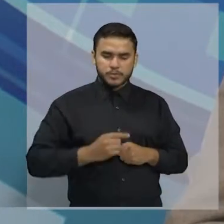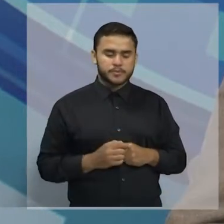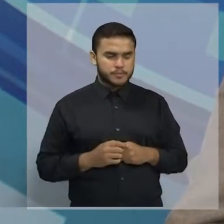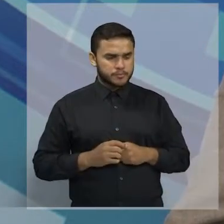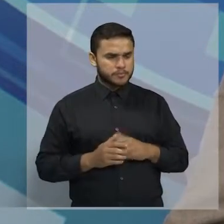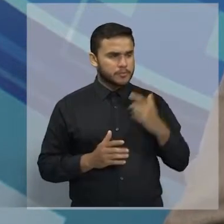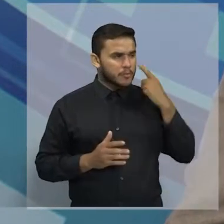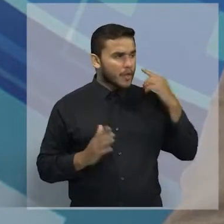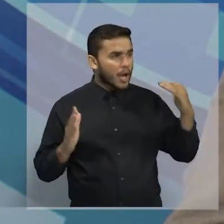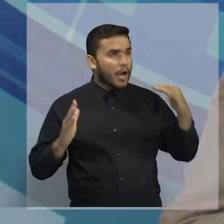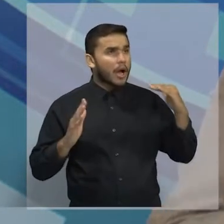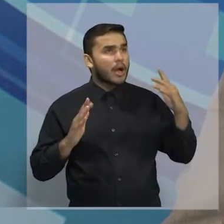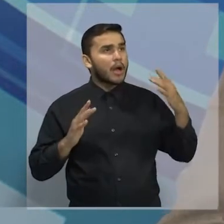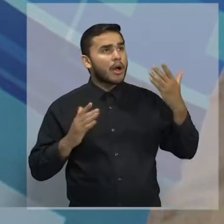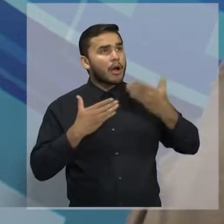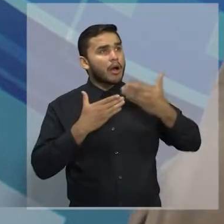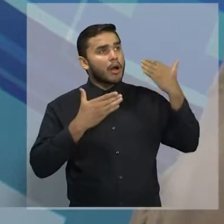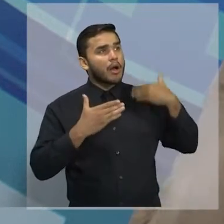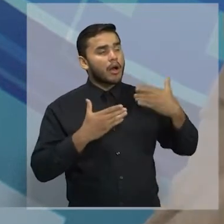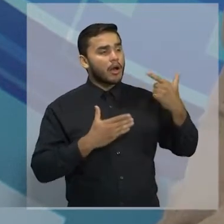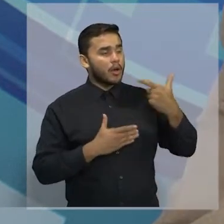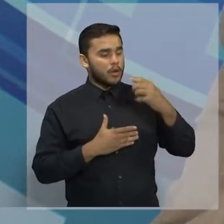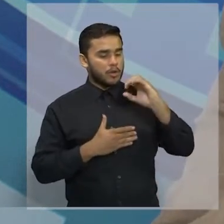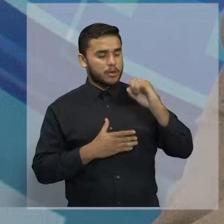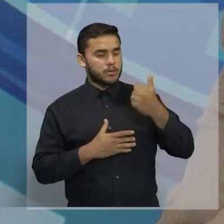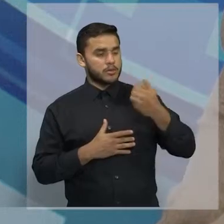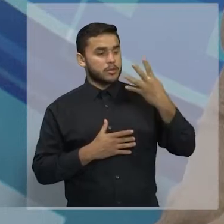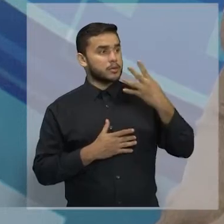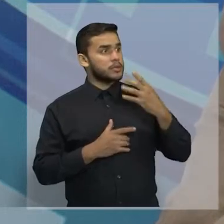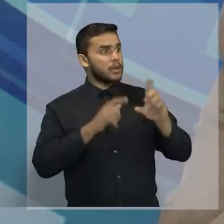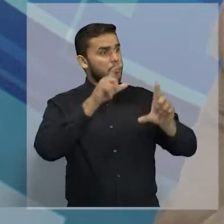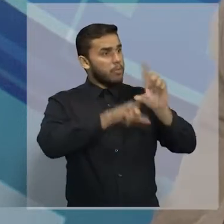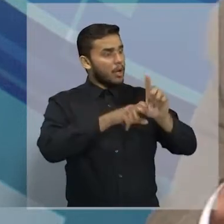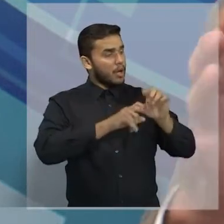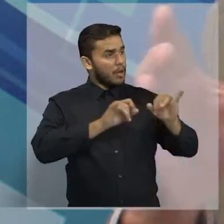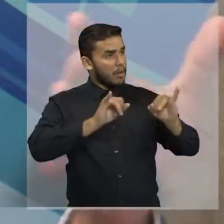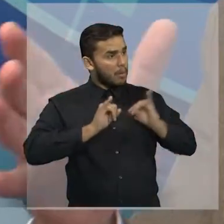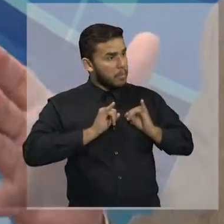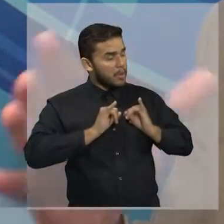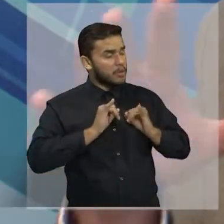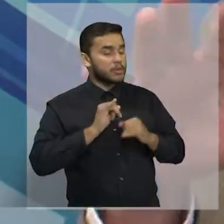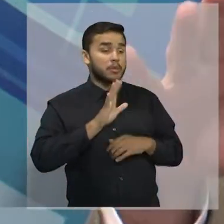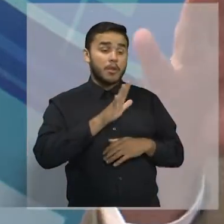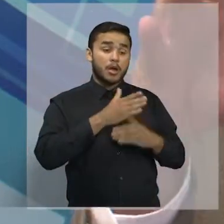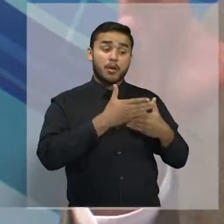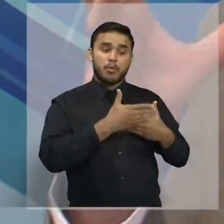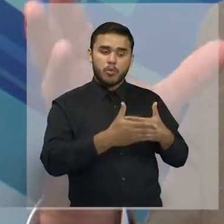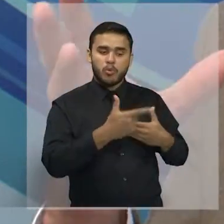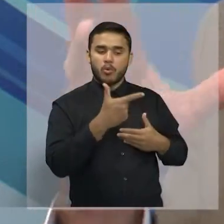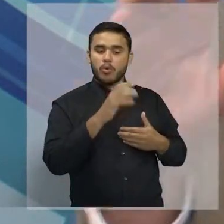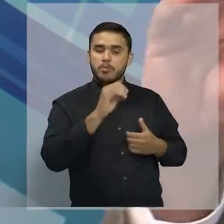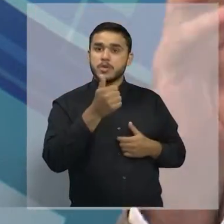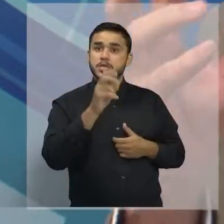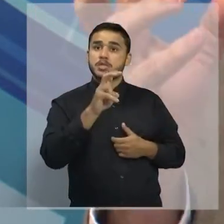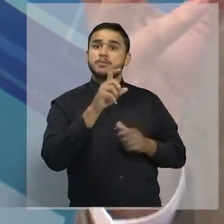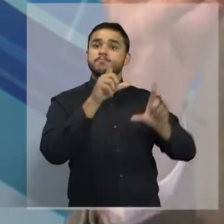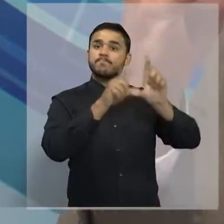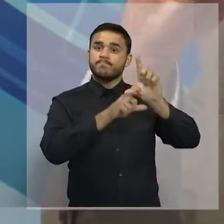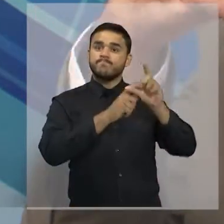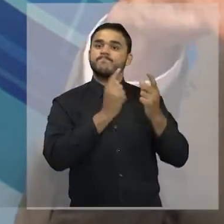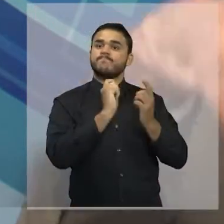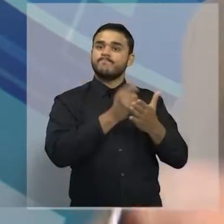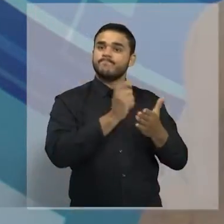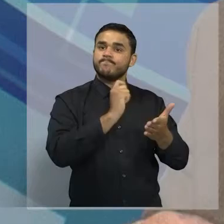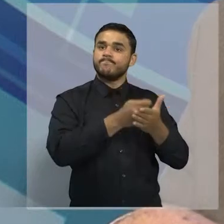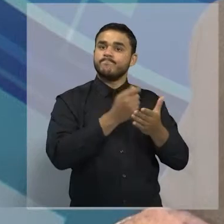até 2014 você não tinha déficit no orçamento da Seguridade, mas a partir de 2015 começou a aparecer déficit na Seguridade. Mas quando você olha